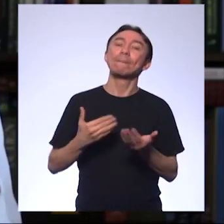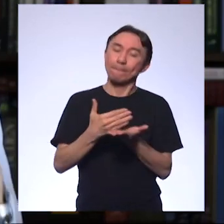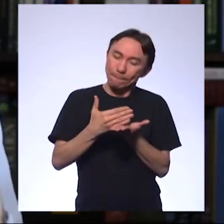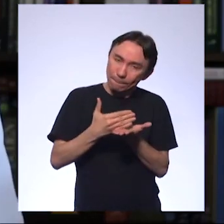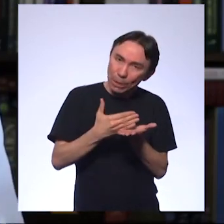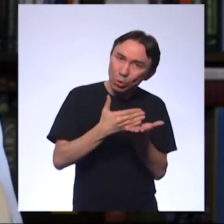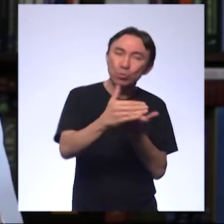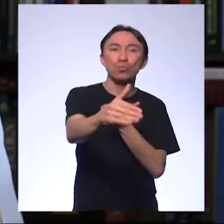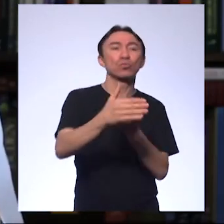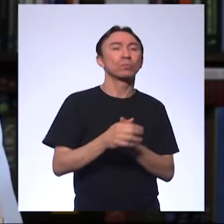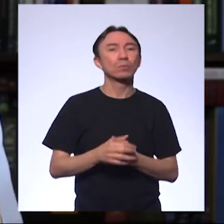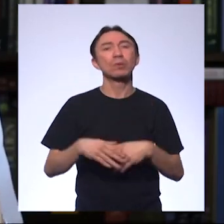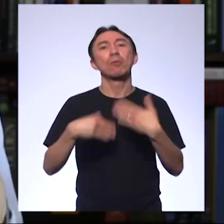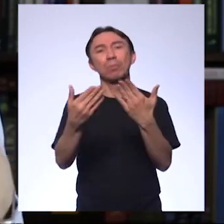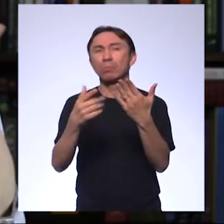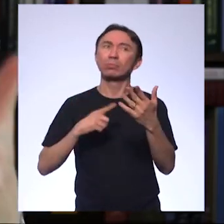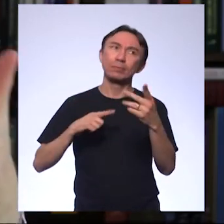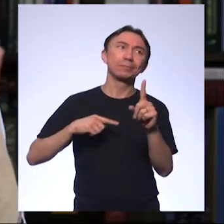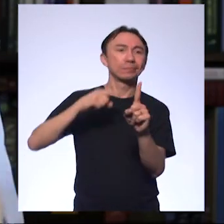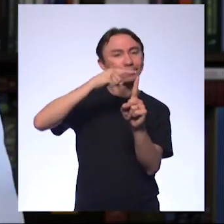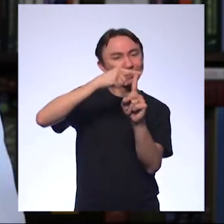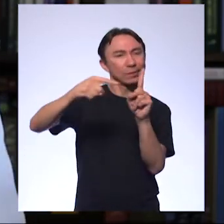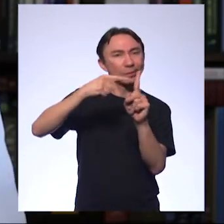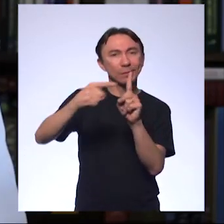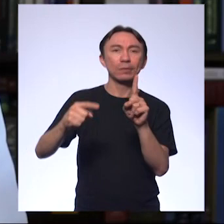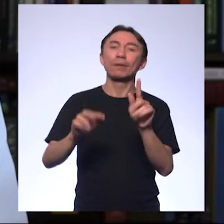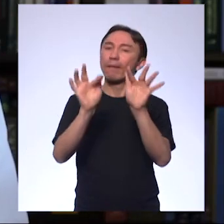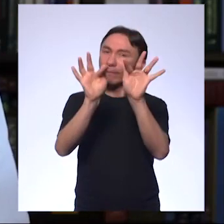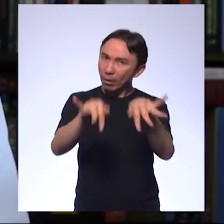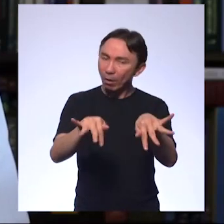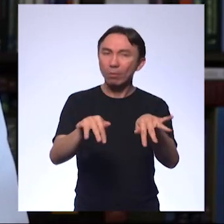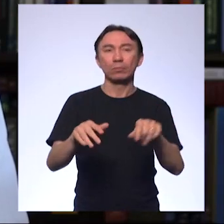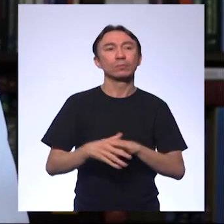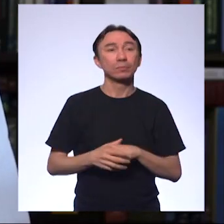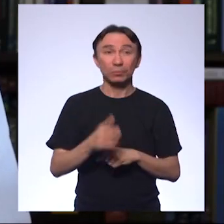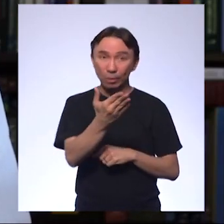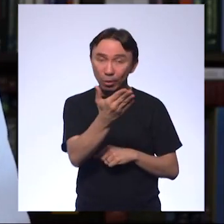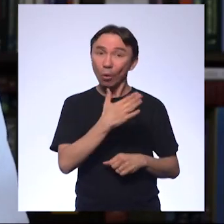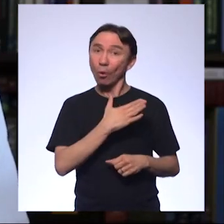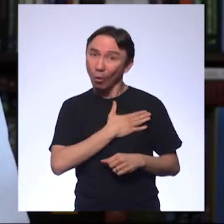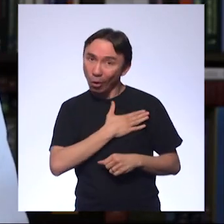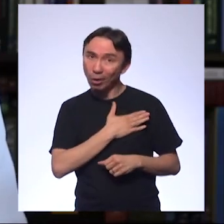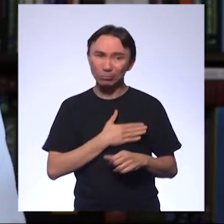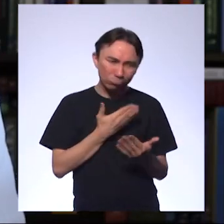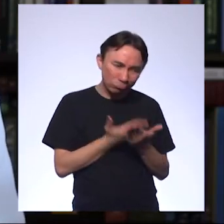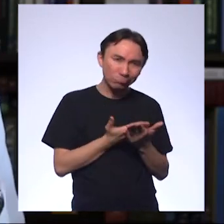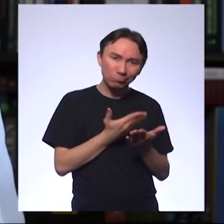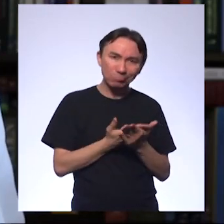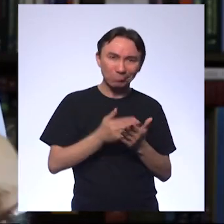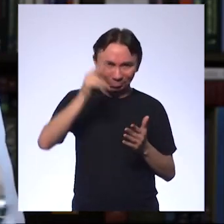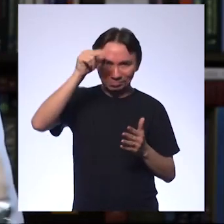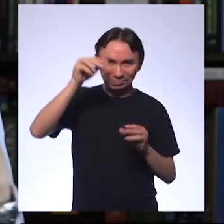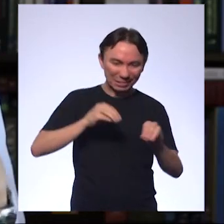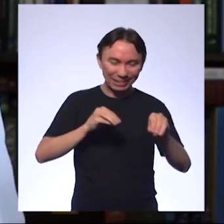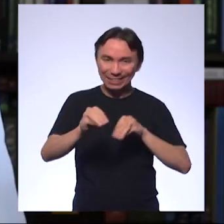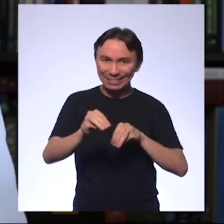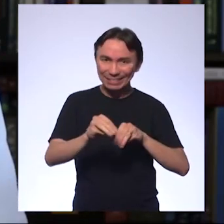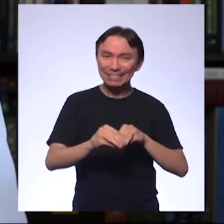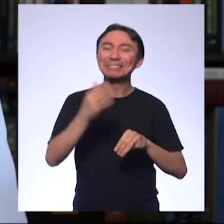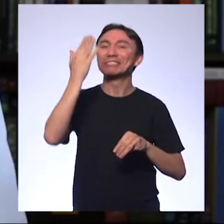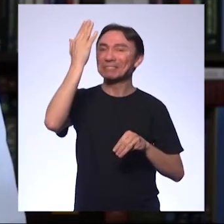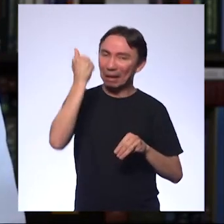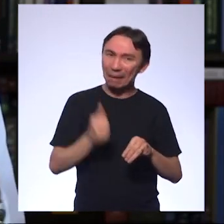um período intermediário e um final. Quem gosta de estudar xadrez sabe que os grandes